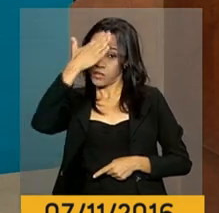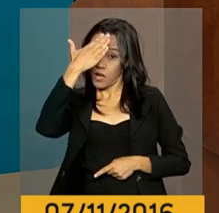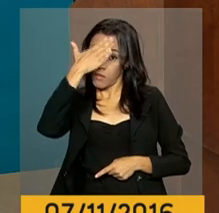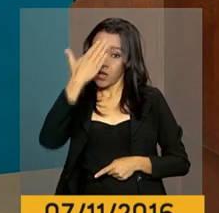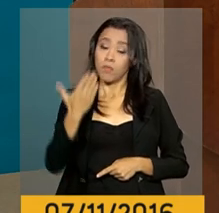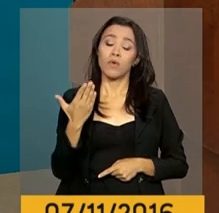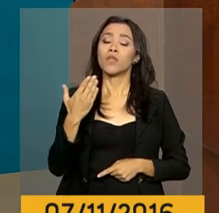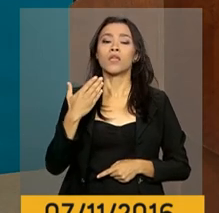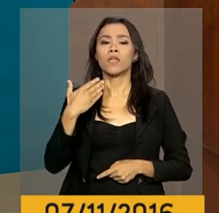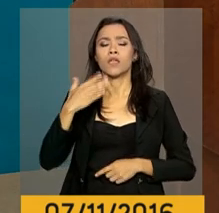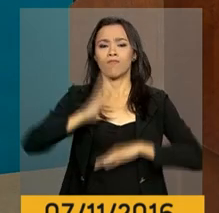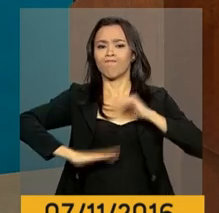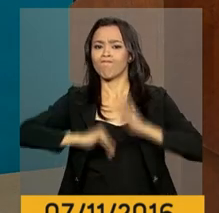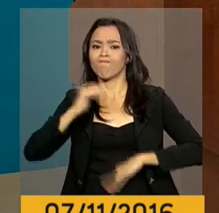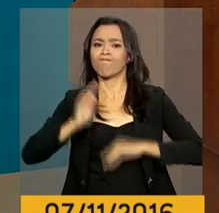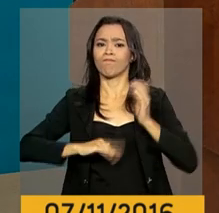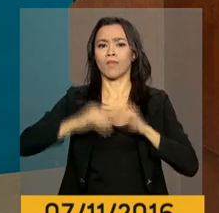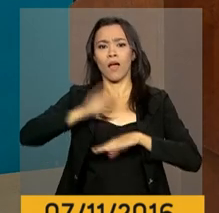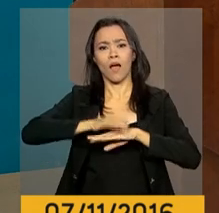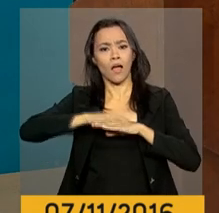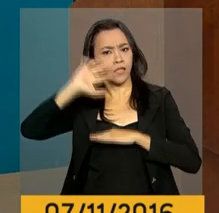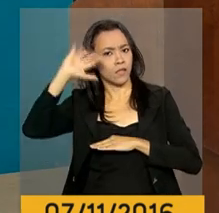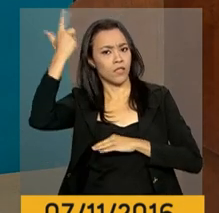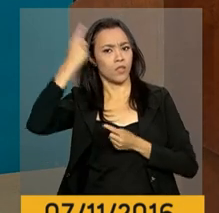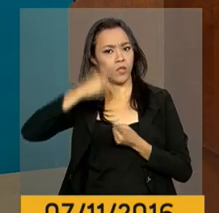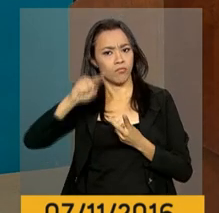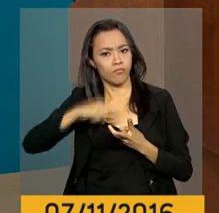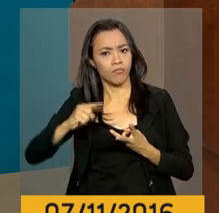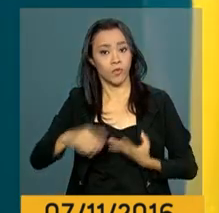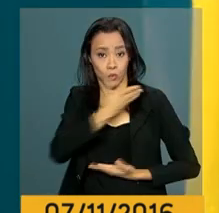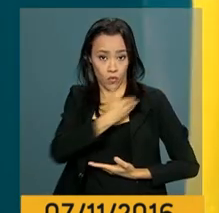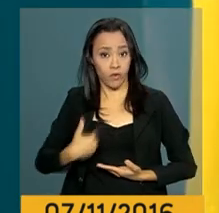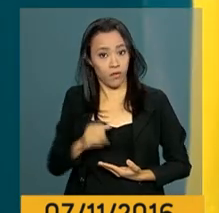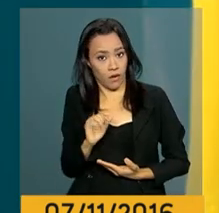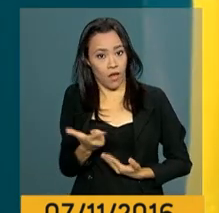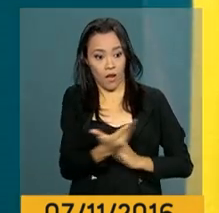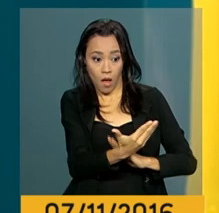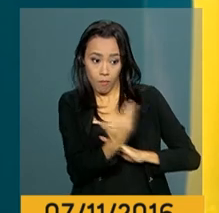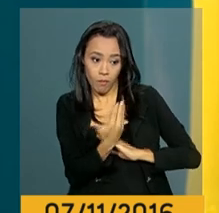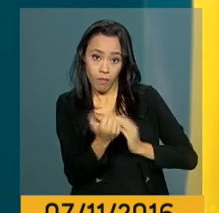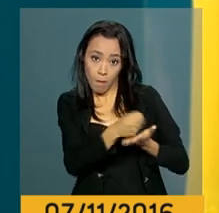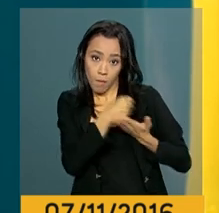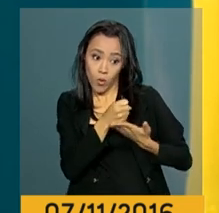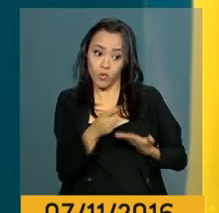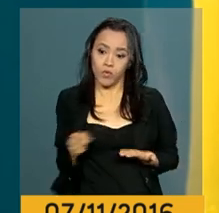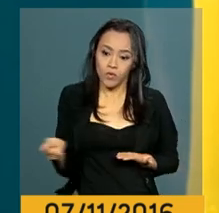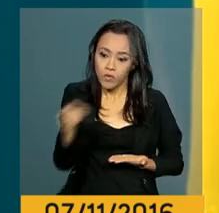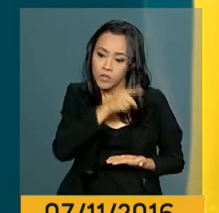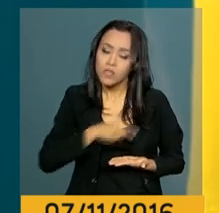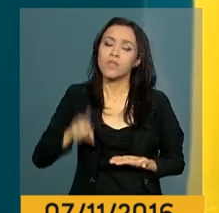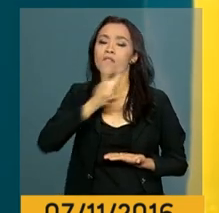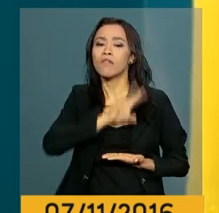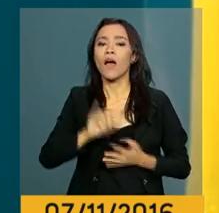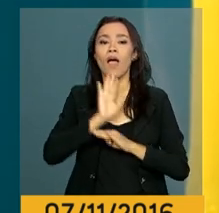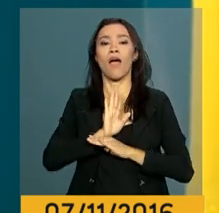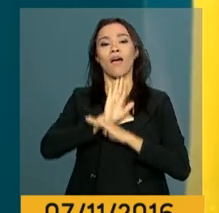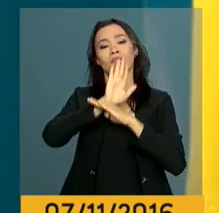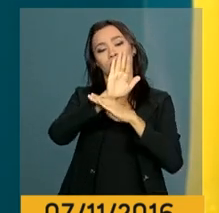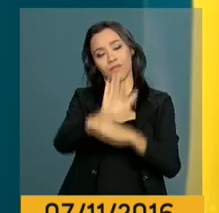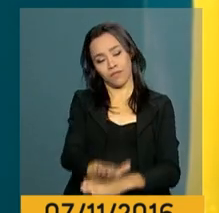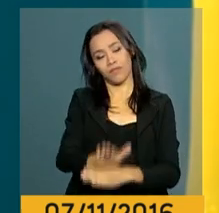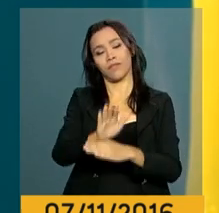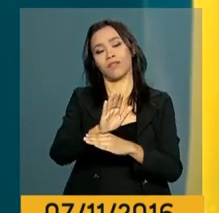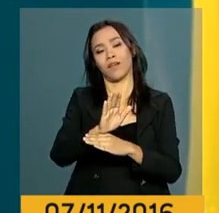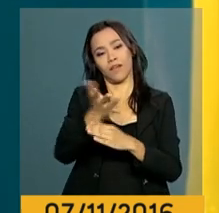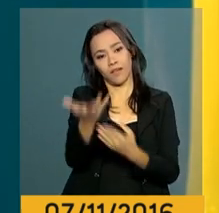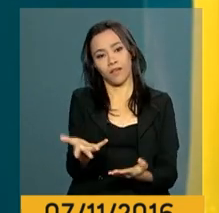tomados pelo governo, com apoio de todos os senhores, certa e seguramente, resultarão em benefícios ímpares